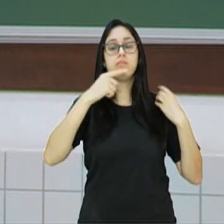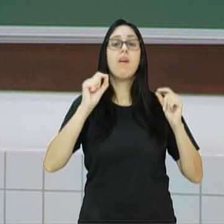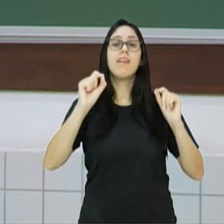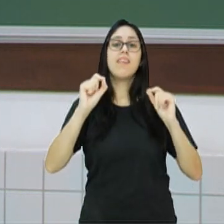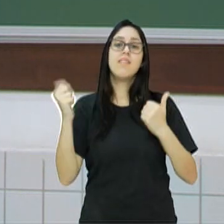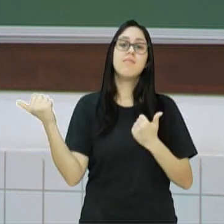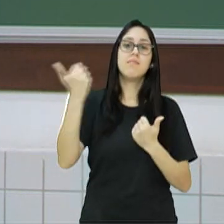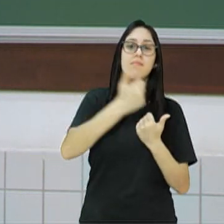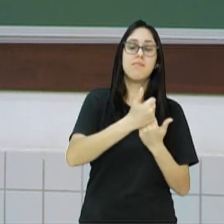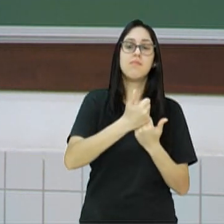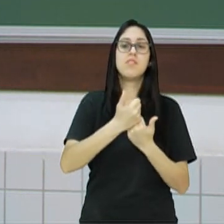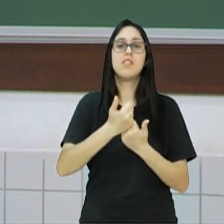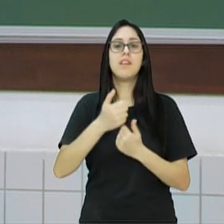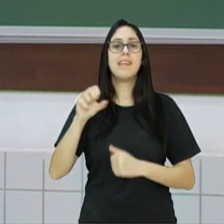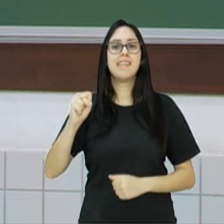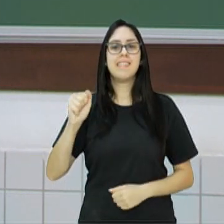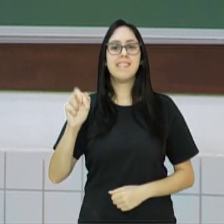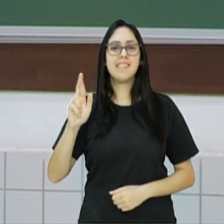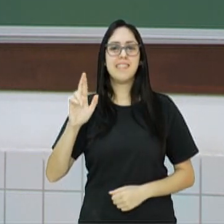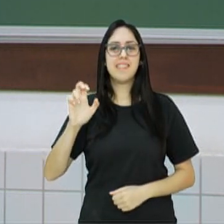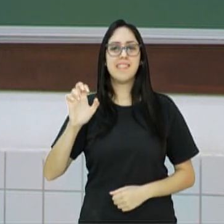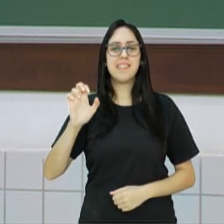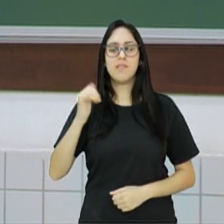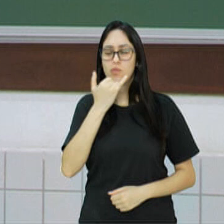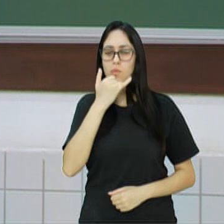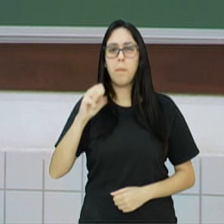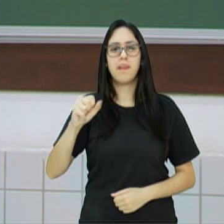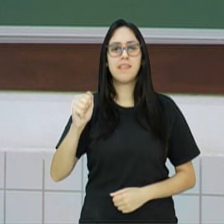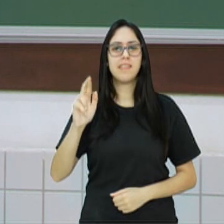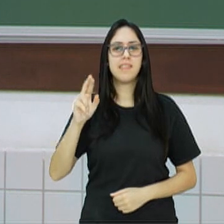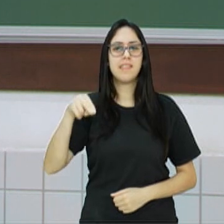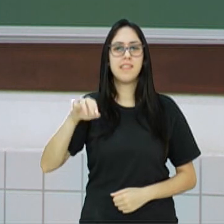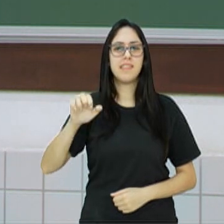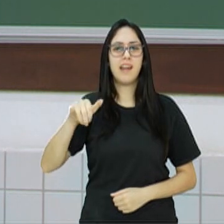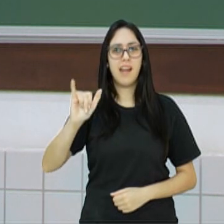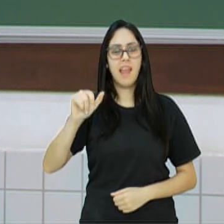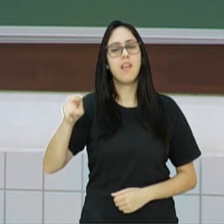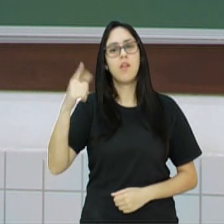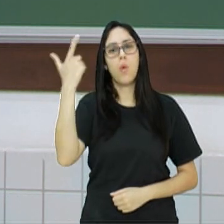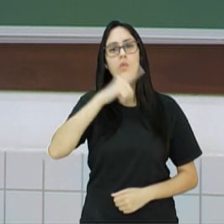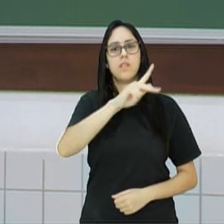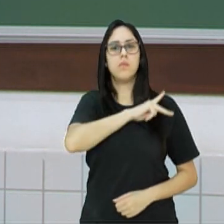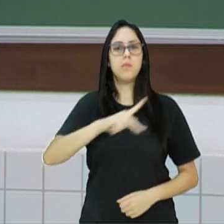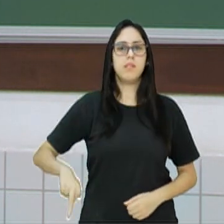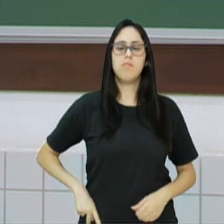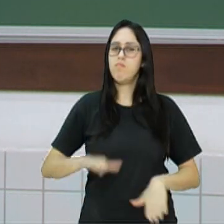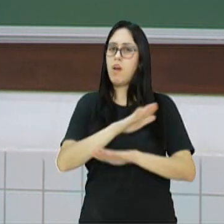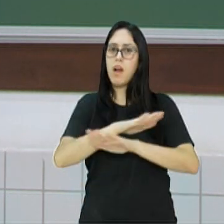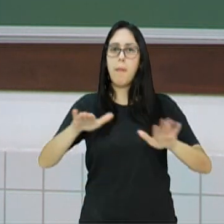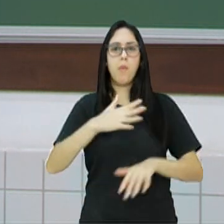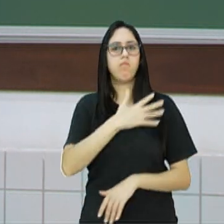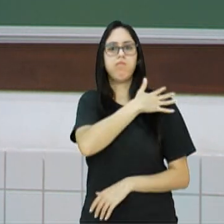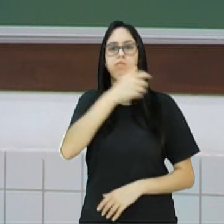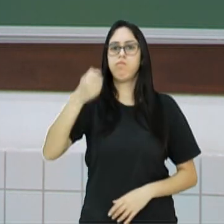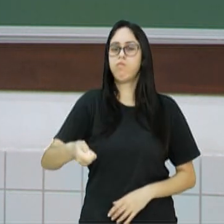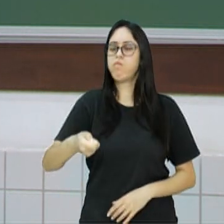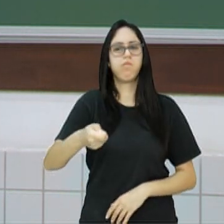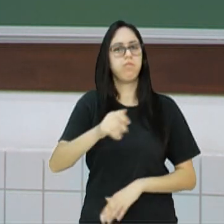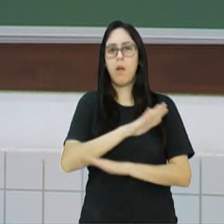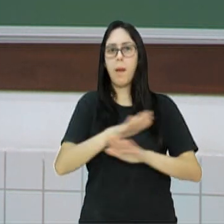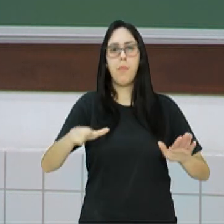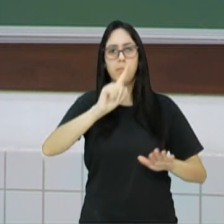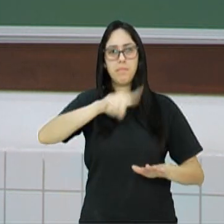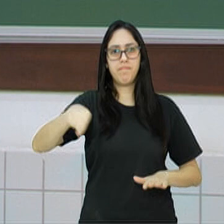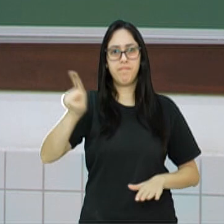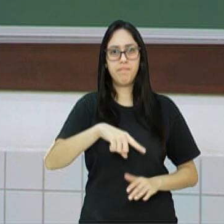Sarney, pondo fim, assim, ao regime militar brasileiro em 1985, né? Nessa aula, nós vamos